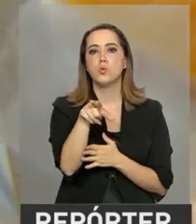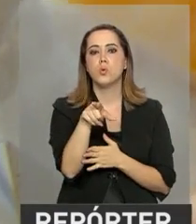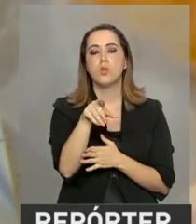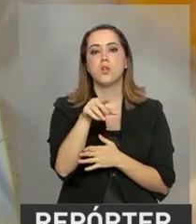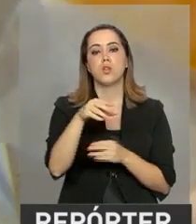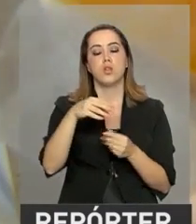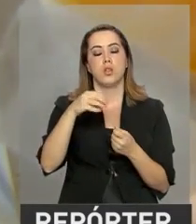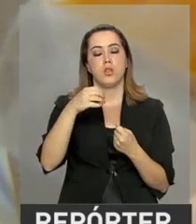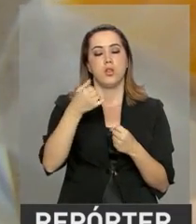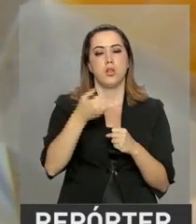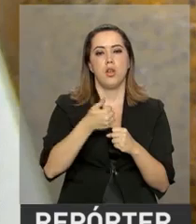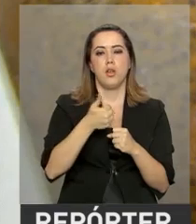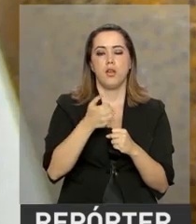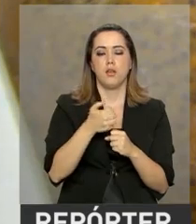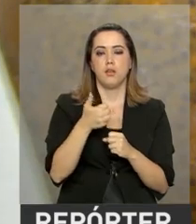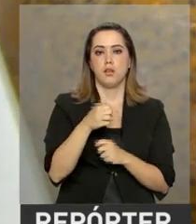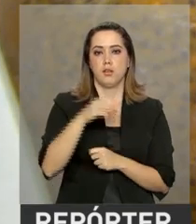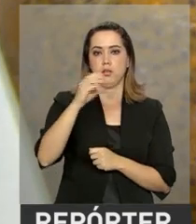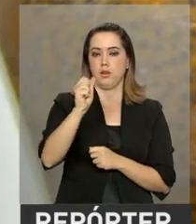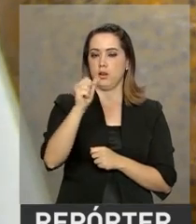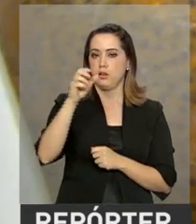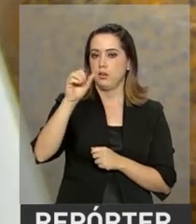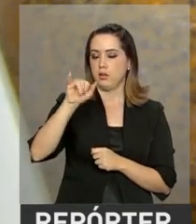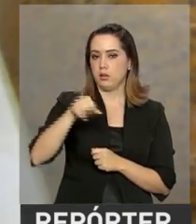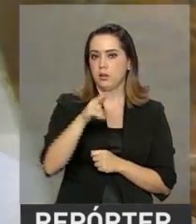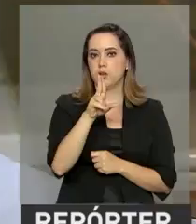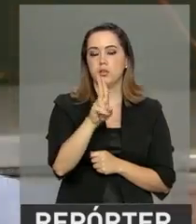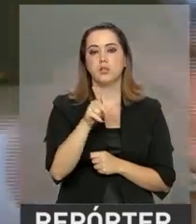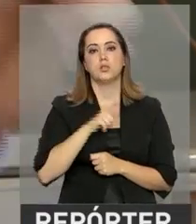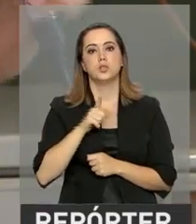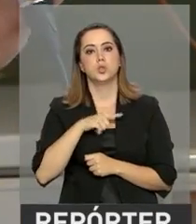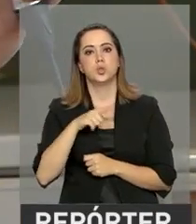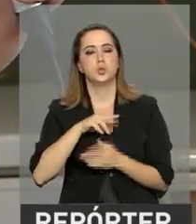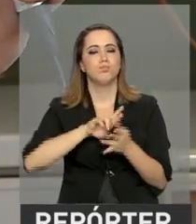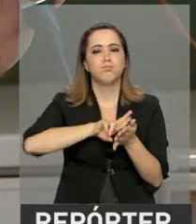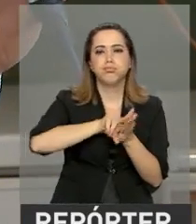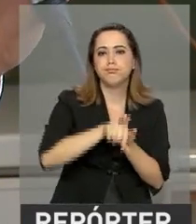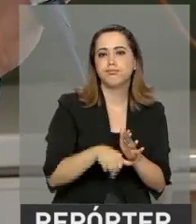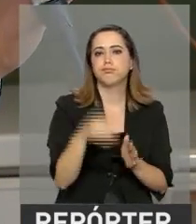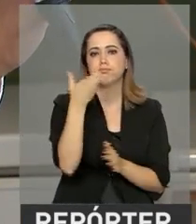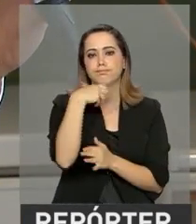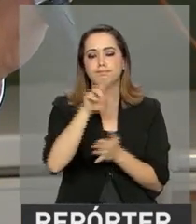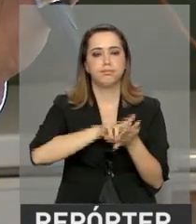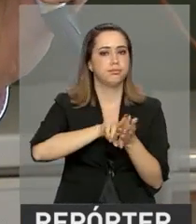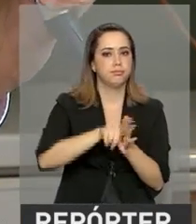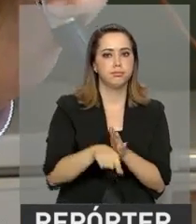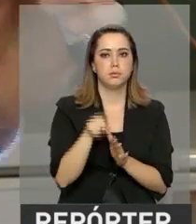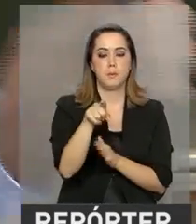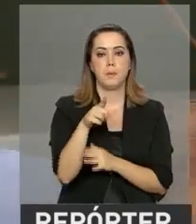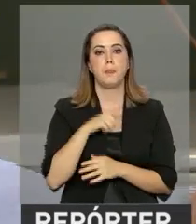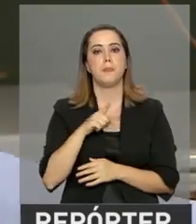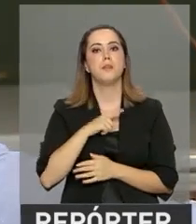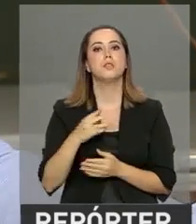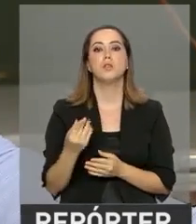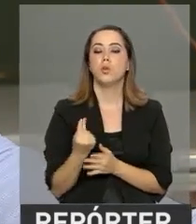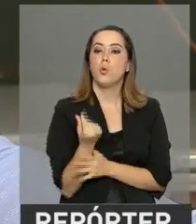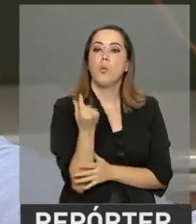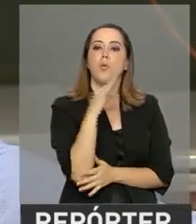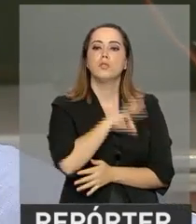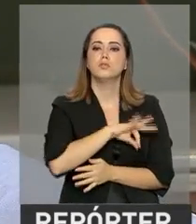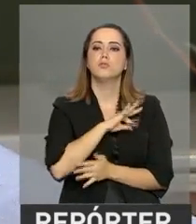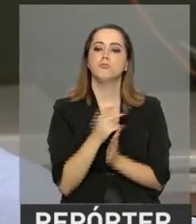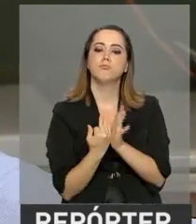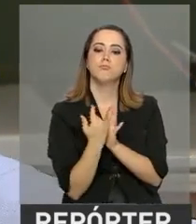caju, acerola, manga, maracujá e goiaba. É uma renda extra aqui para as famílias, né? Sim, é uma